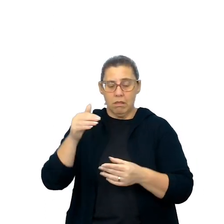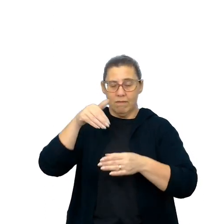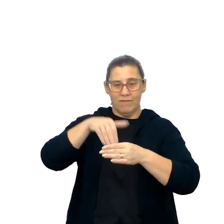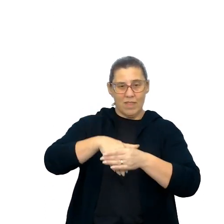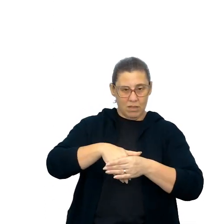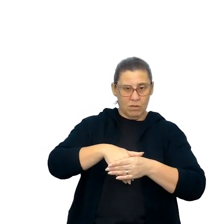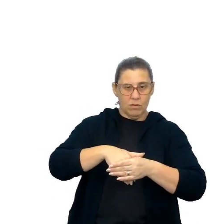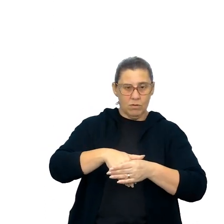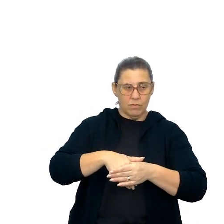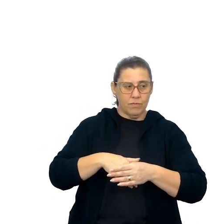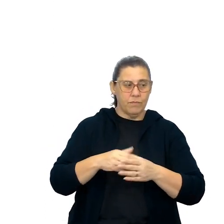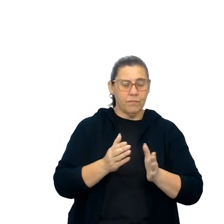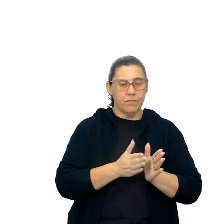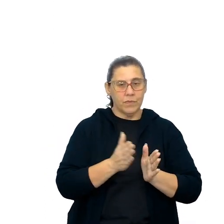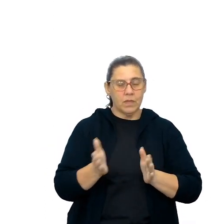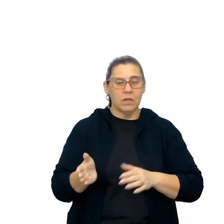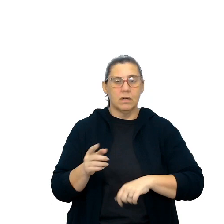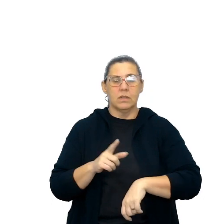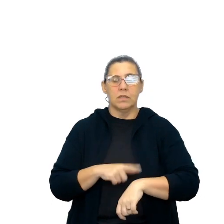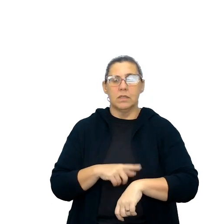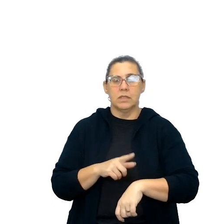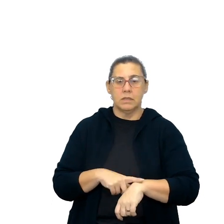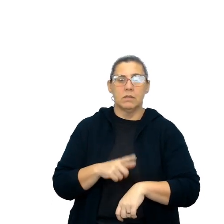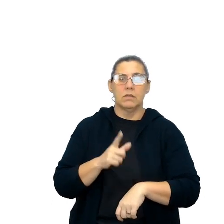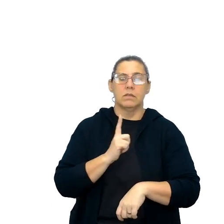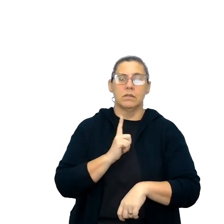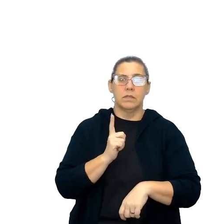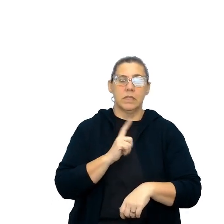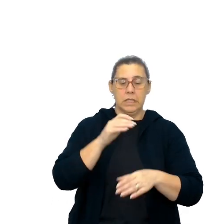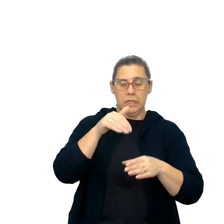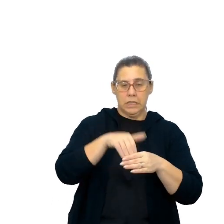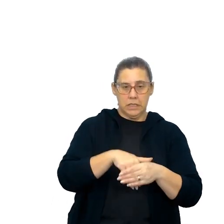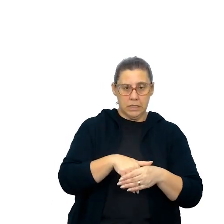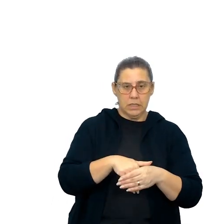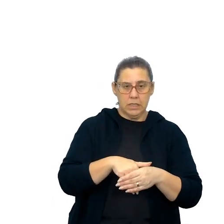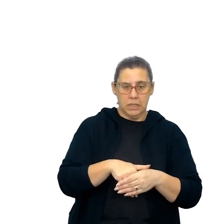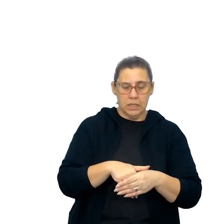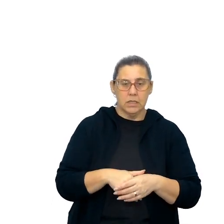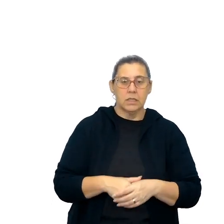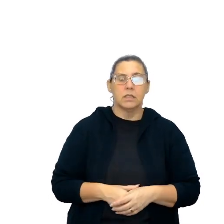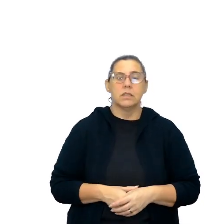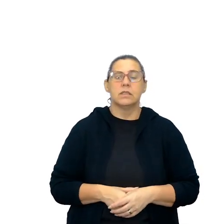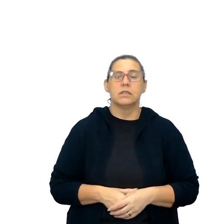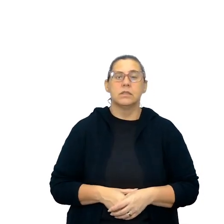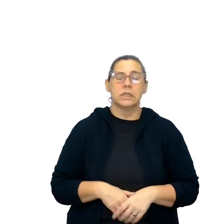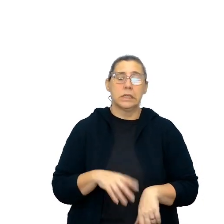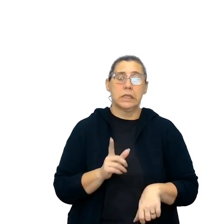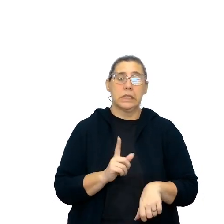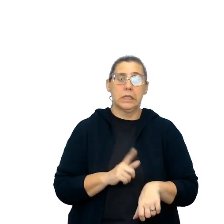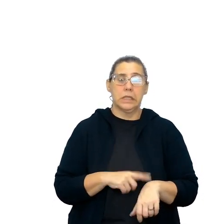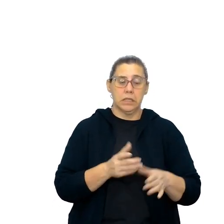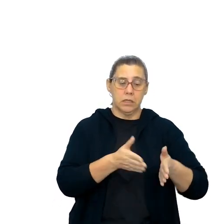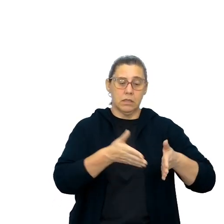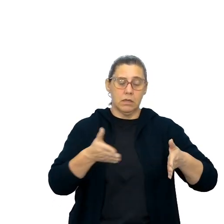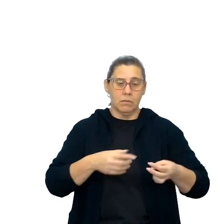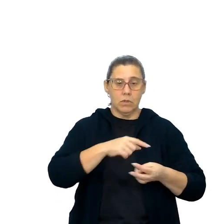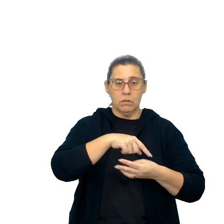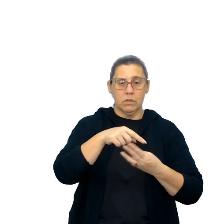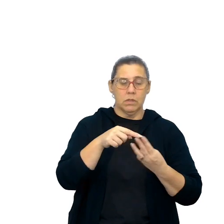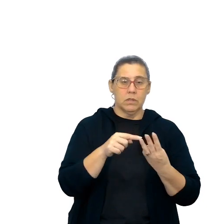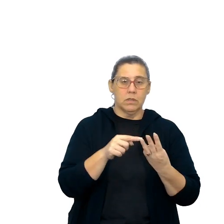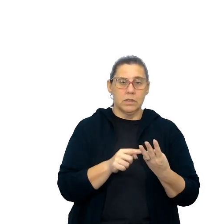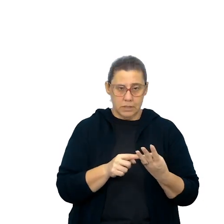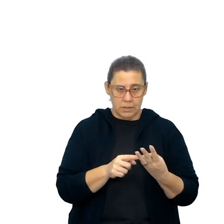do processo de tempo, a gente tem dentro da sucessão temporal, 3